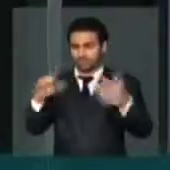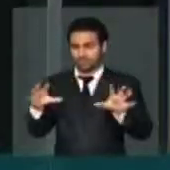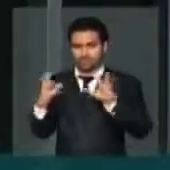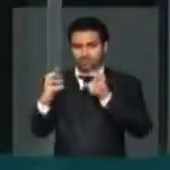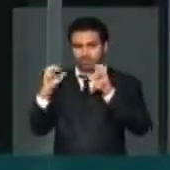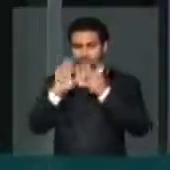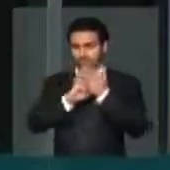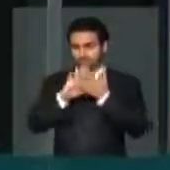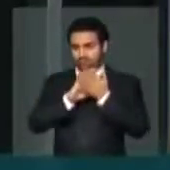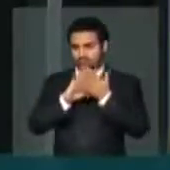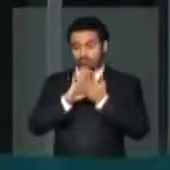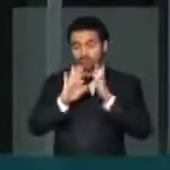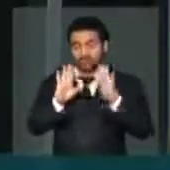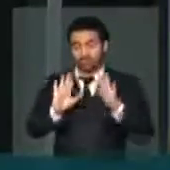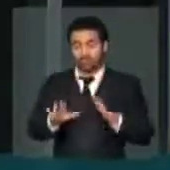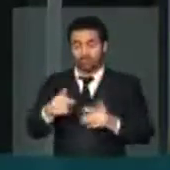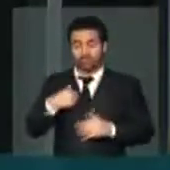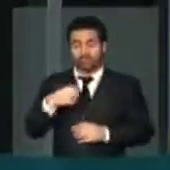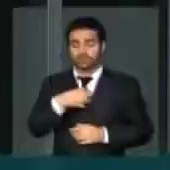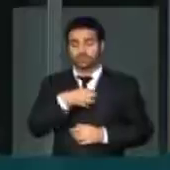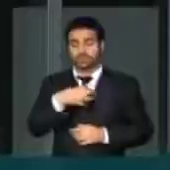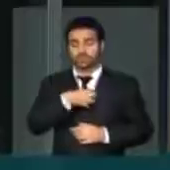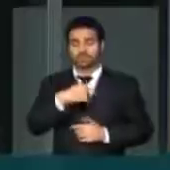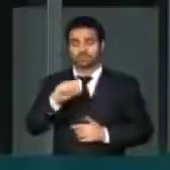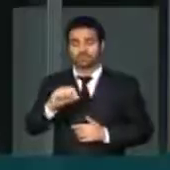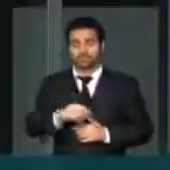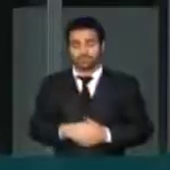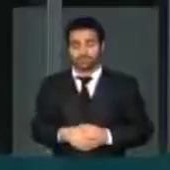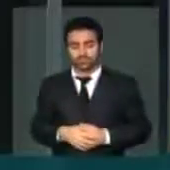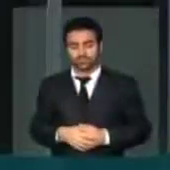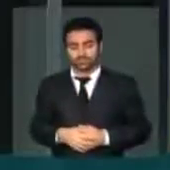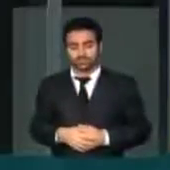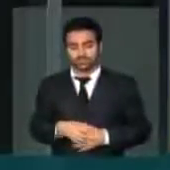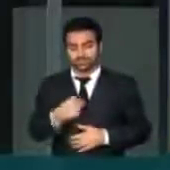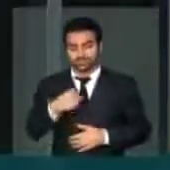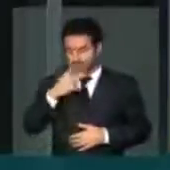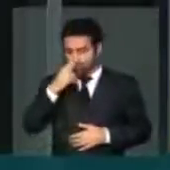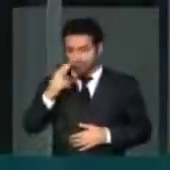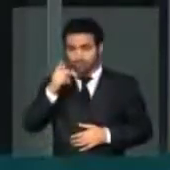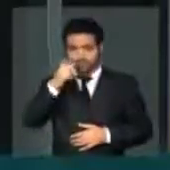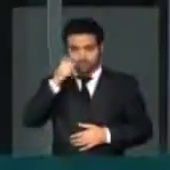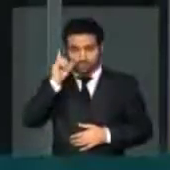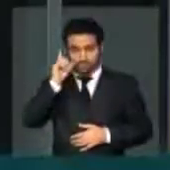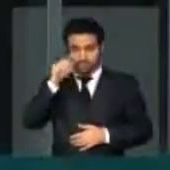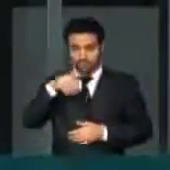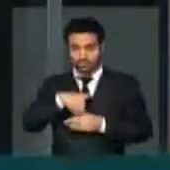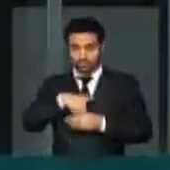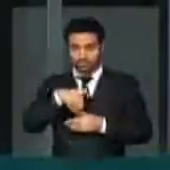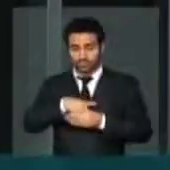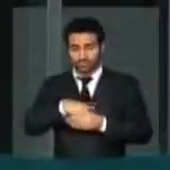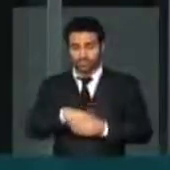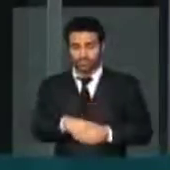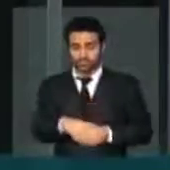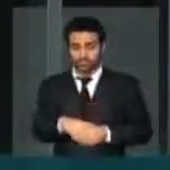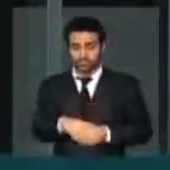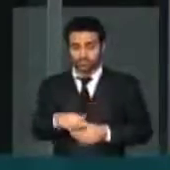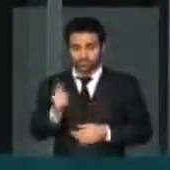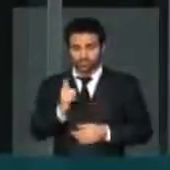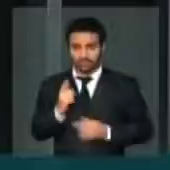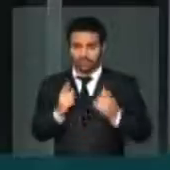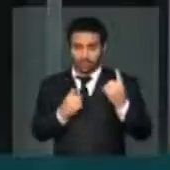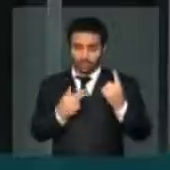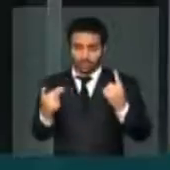mas eu quero aqui falar do meu sentimento. Acho que a votação de ontem teve um componente